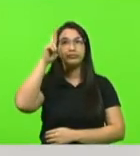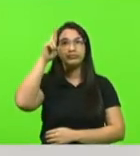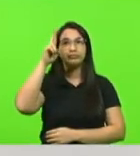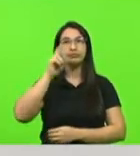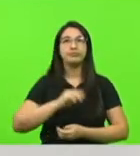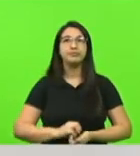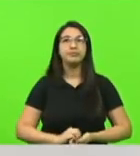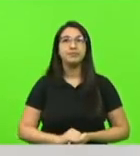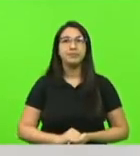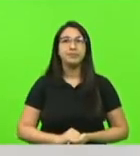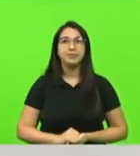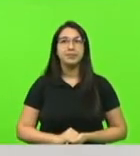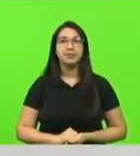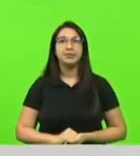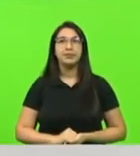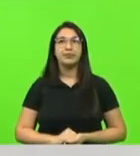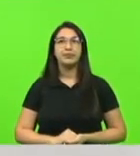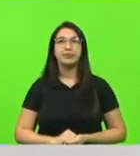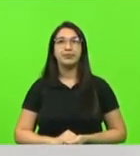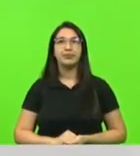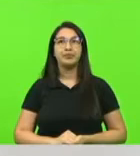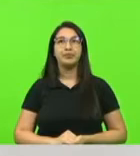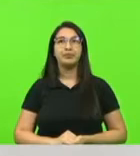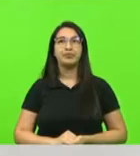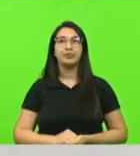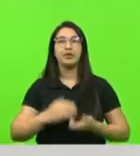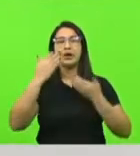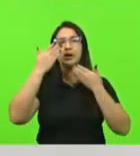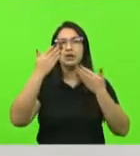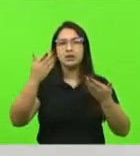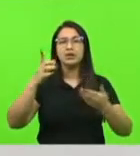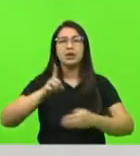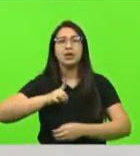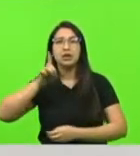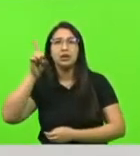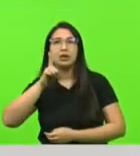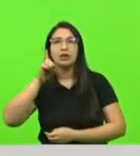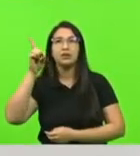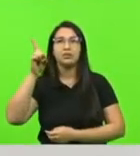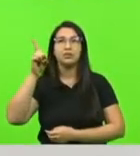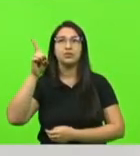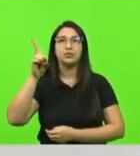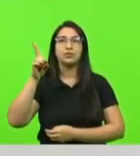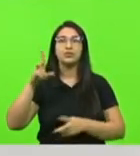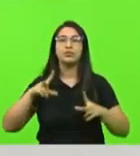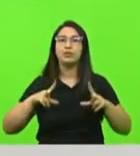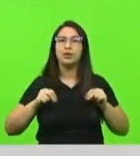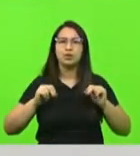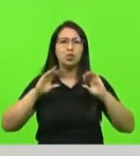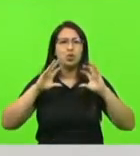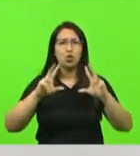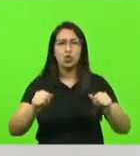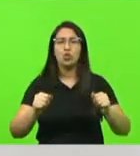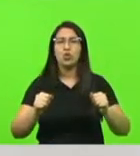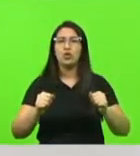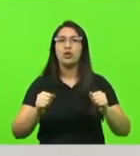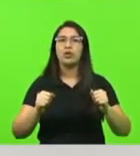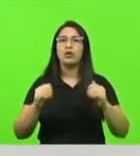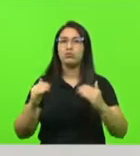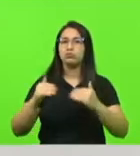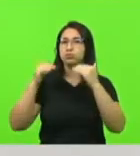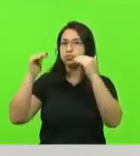Em primeiro lugar, eu quero agradecer a Deus, que é o merecedor de toda a honra e toda a